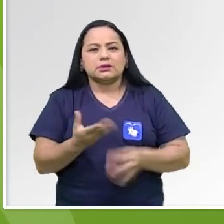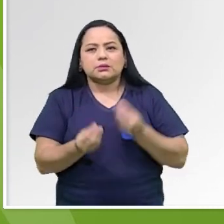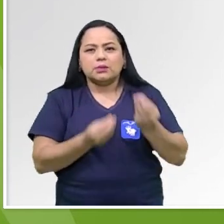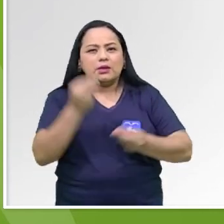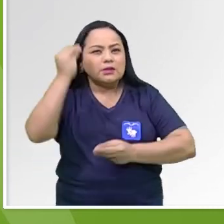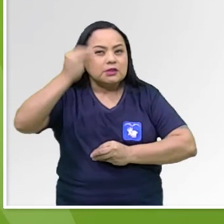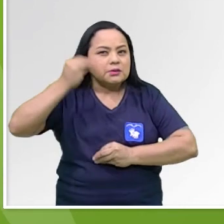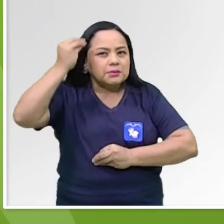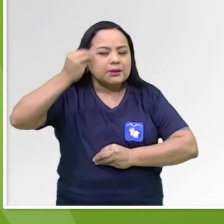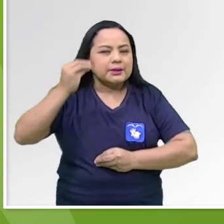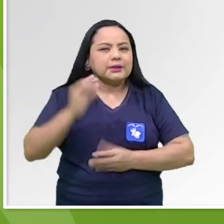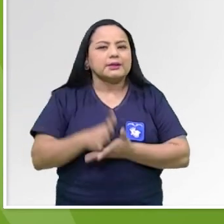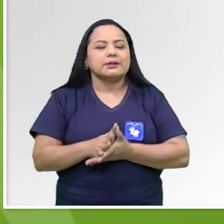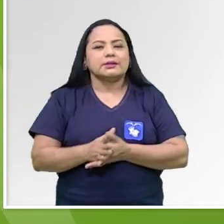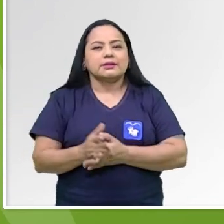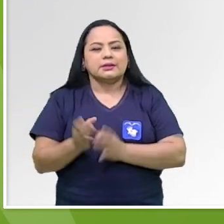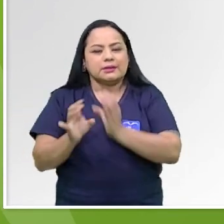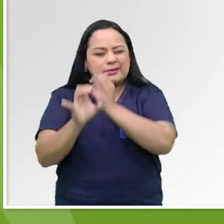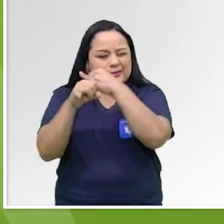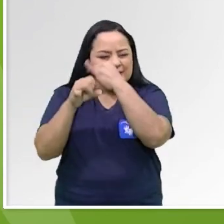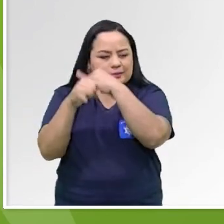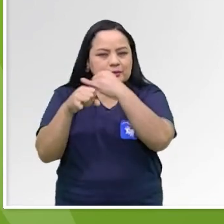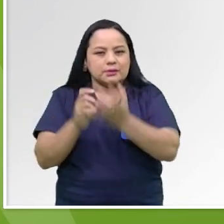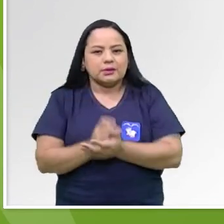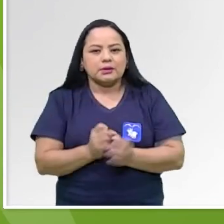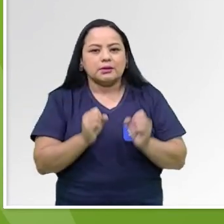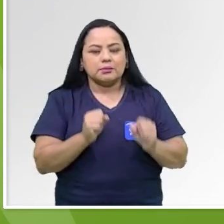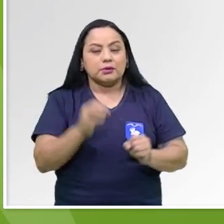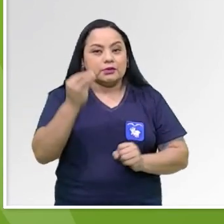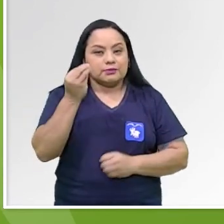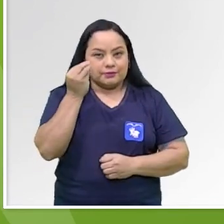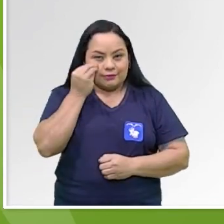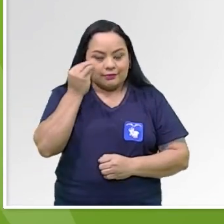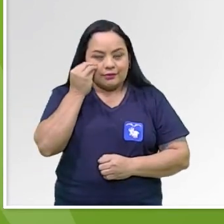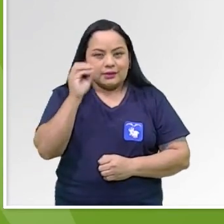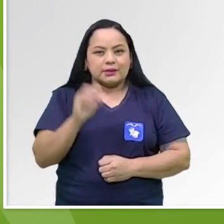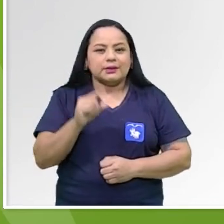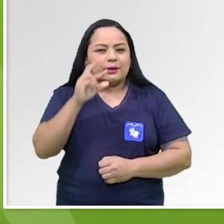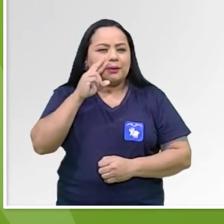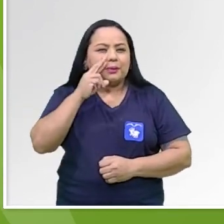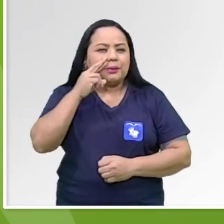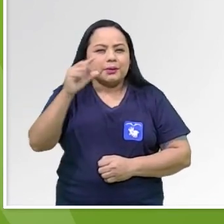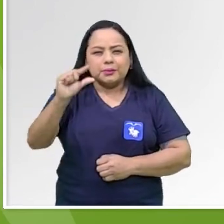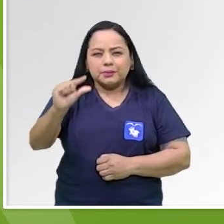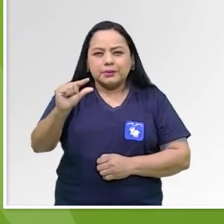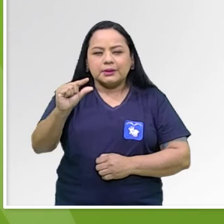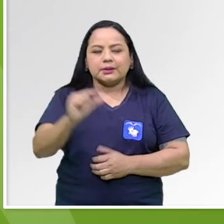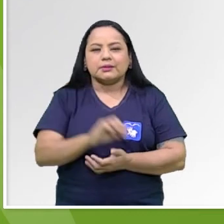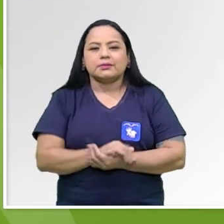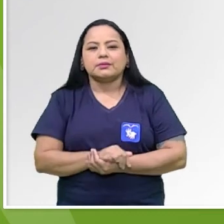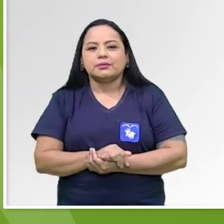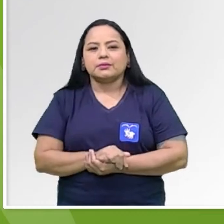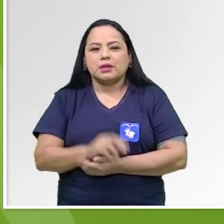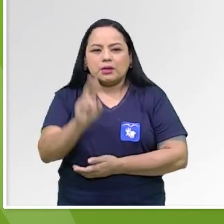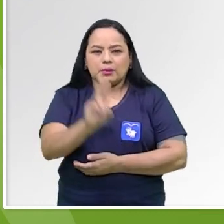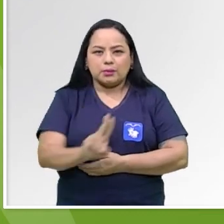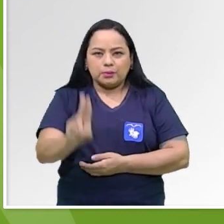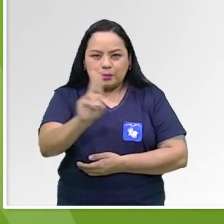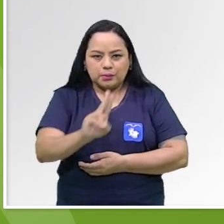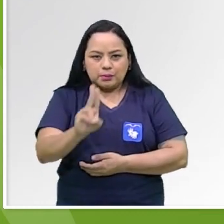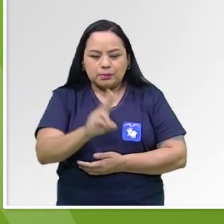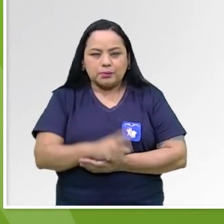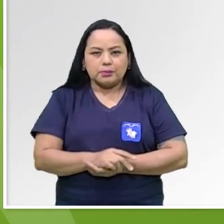laboratório. Muito bem, então a gente vê aí um camundongo. Então, eles são utilizados